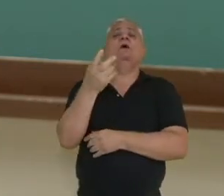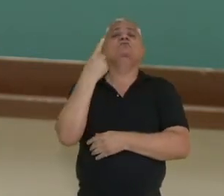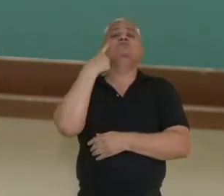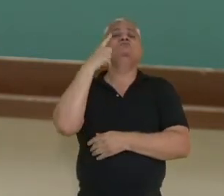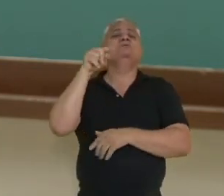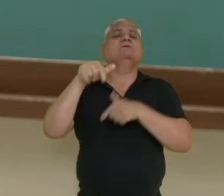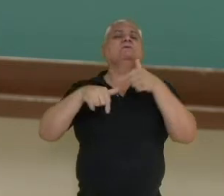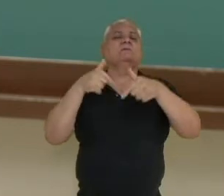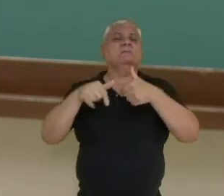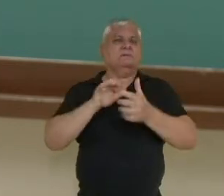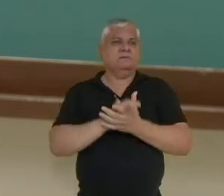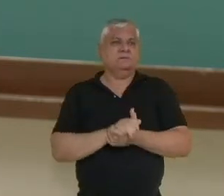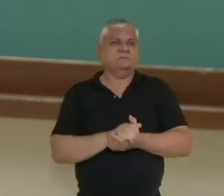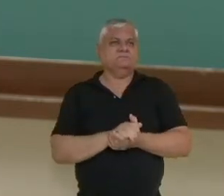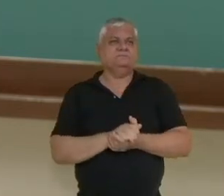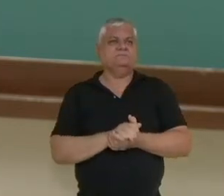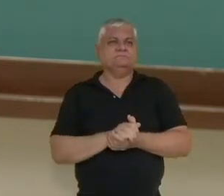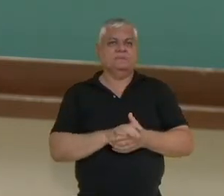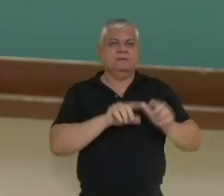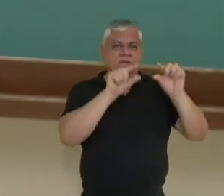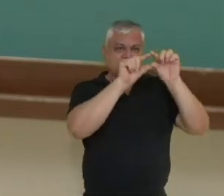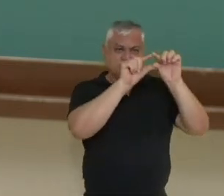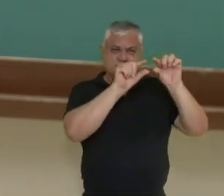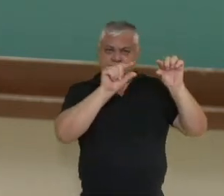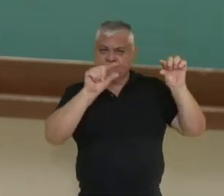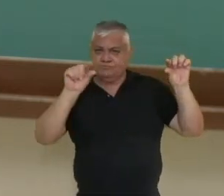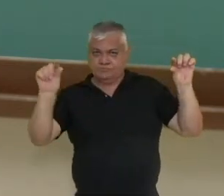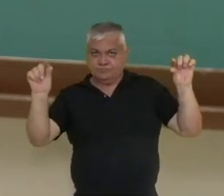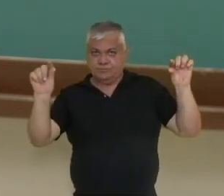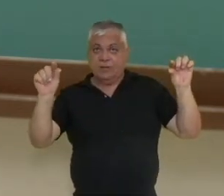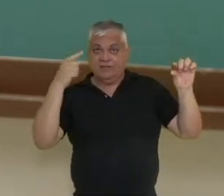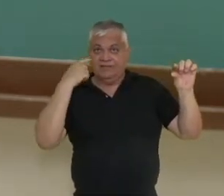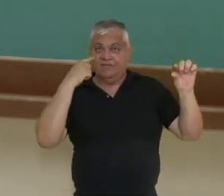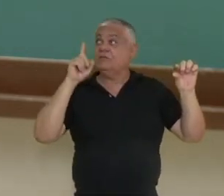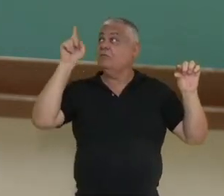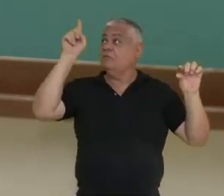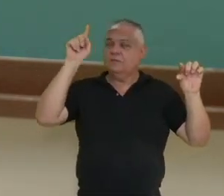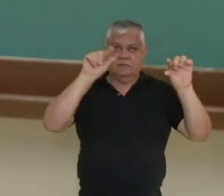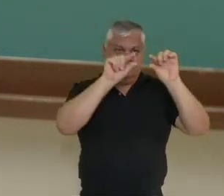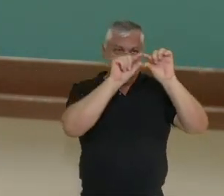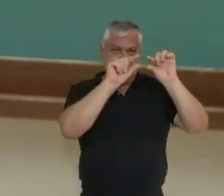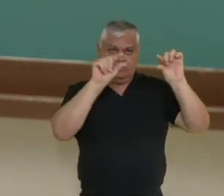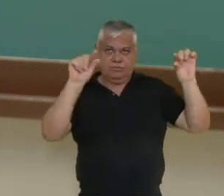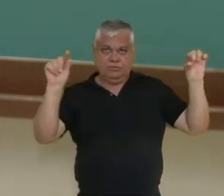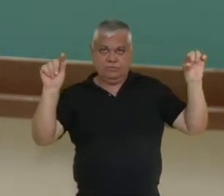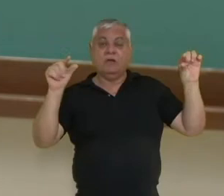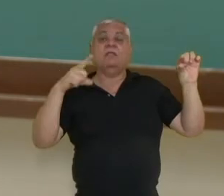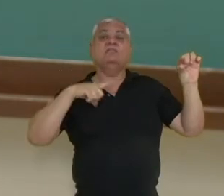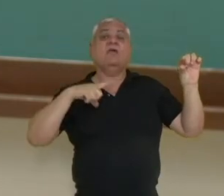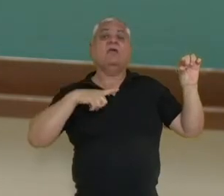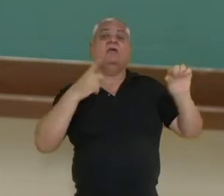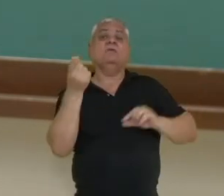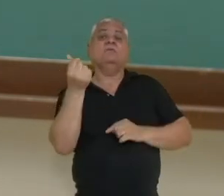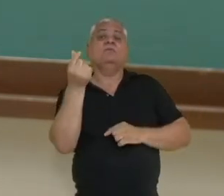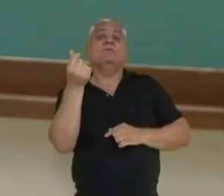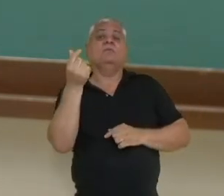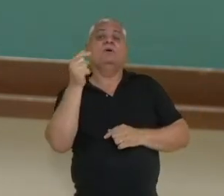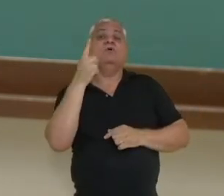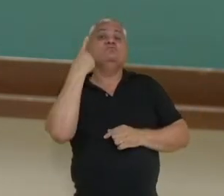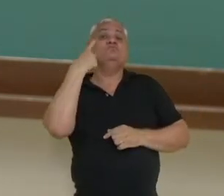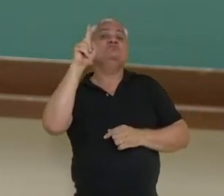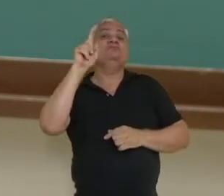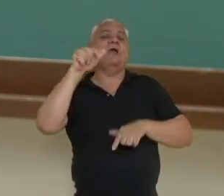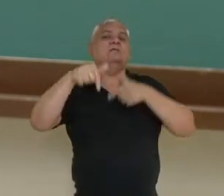trabalho. Então, veja, essa tabela, esse quadro, ele está mostrando os rendimentos de Marcos em um dia